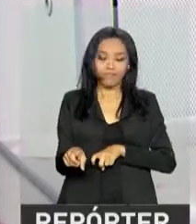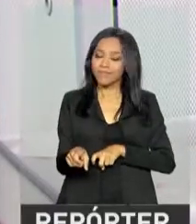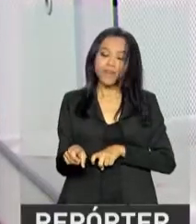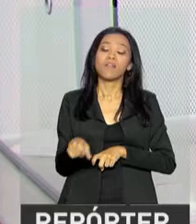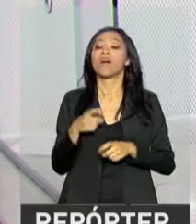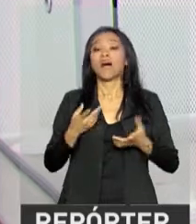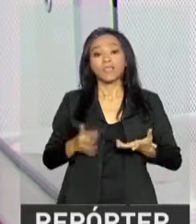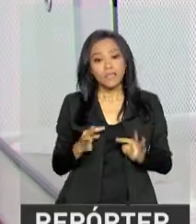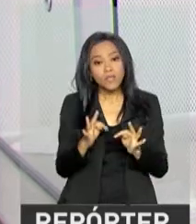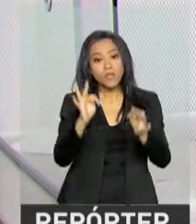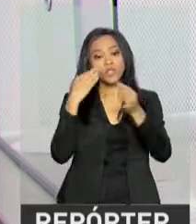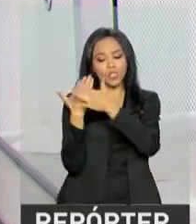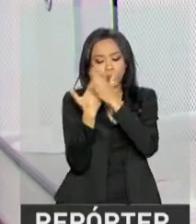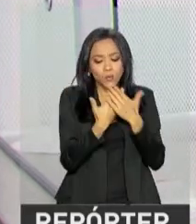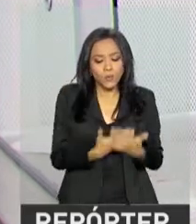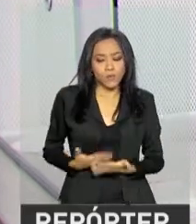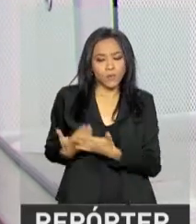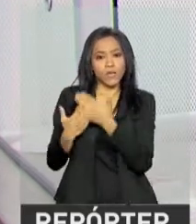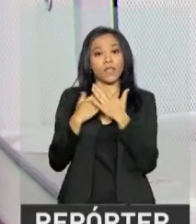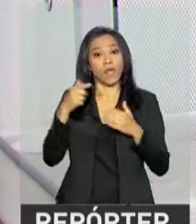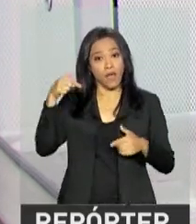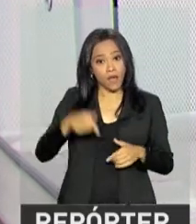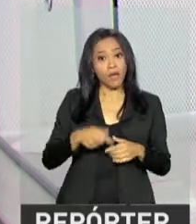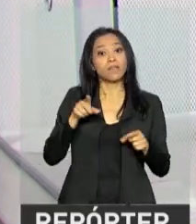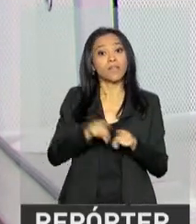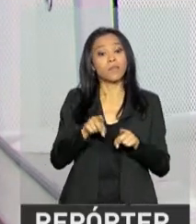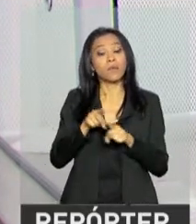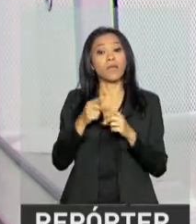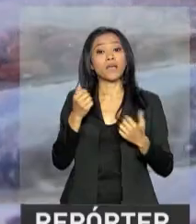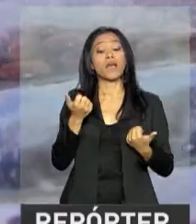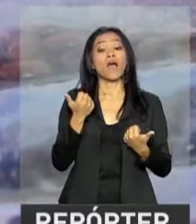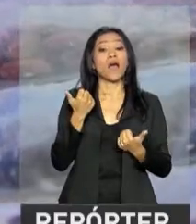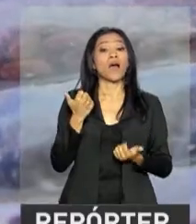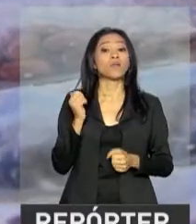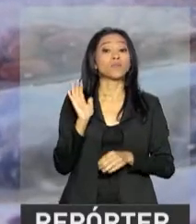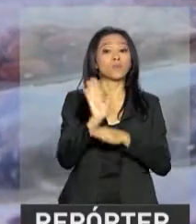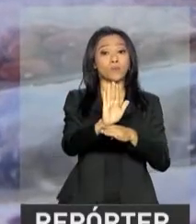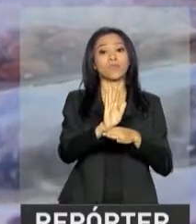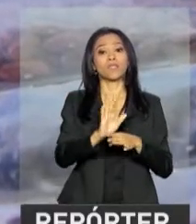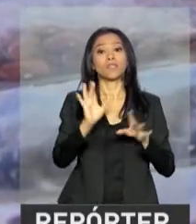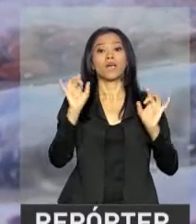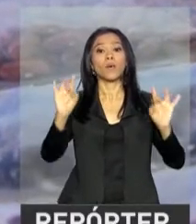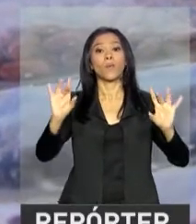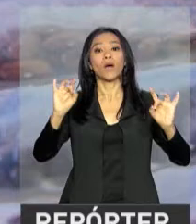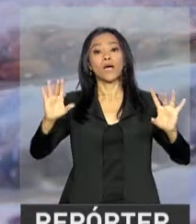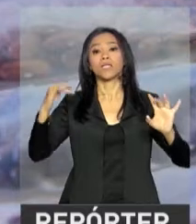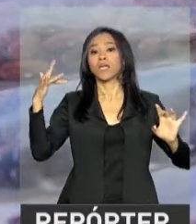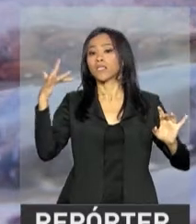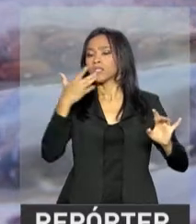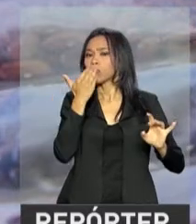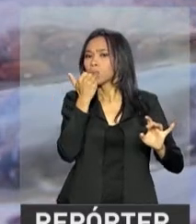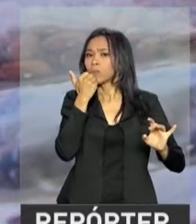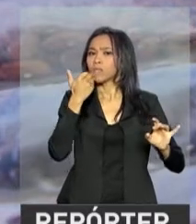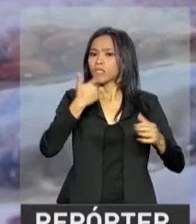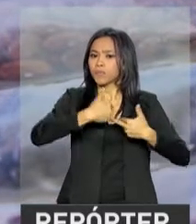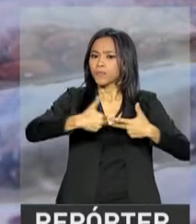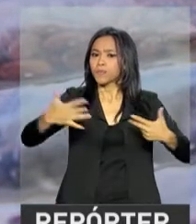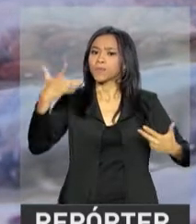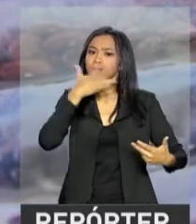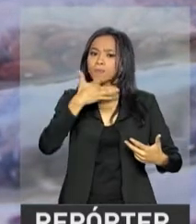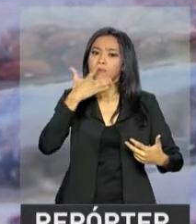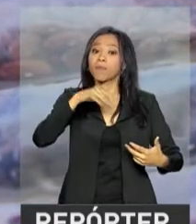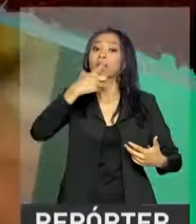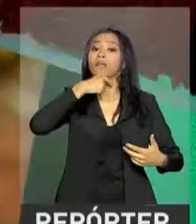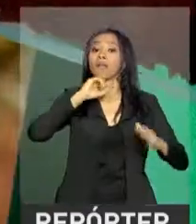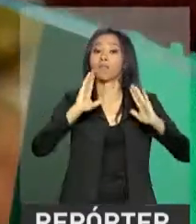desenvolvidas pela embrapa também contribuem para o aumento da oferta e da qualidade dos alimentos que chegam à mesa de quem mora nas áreas